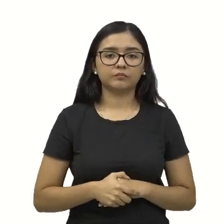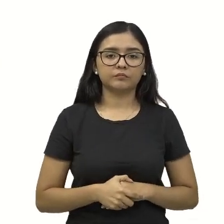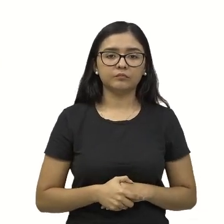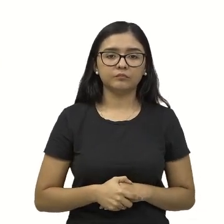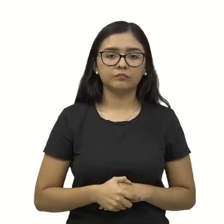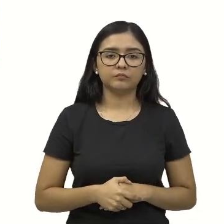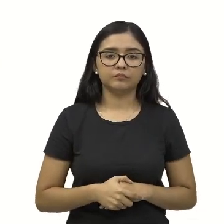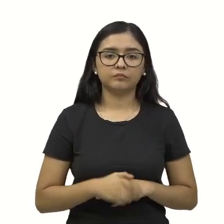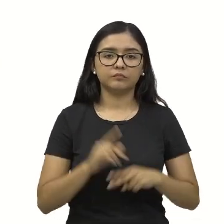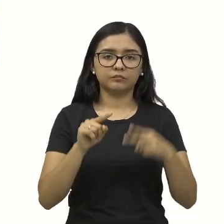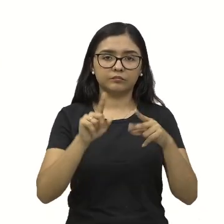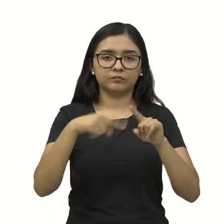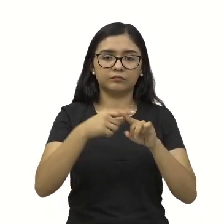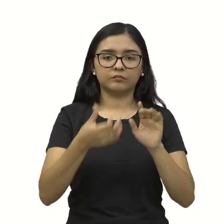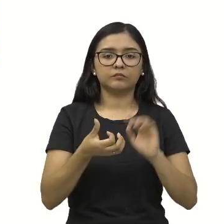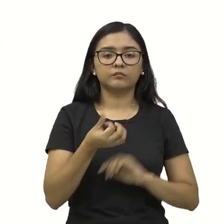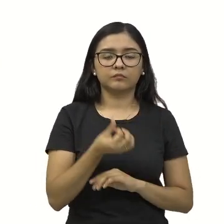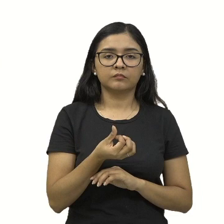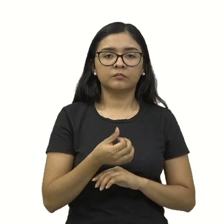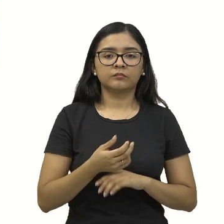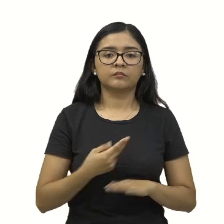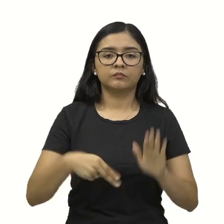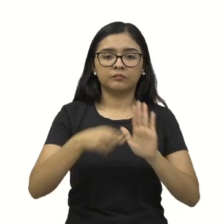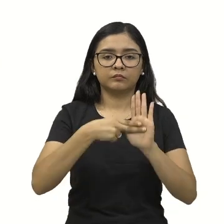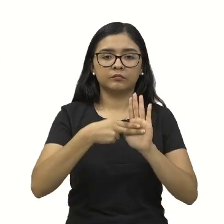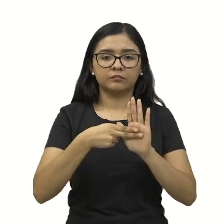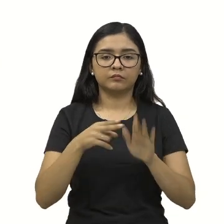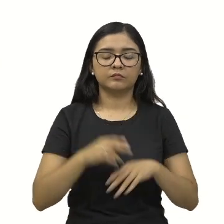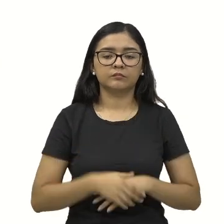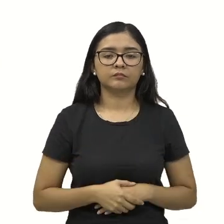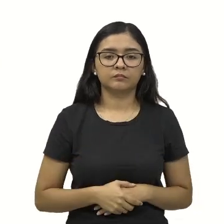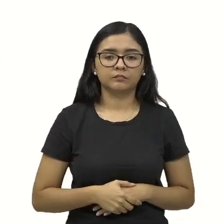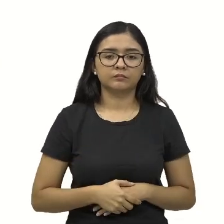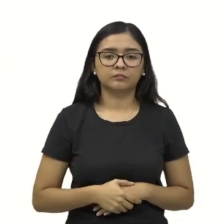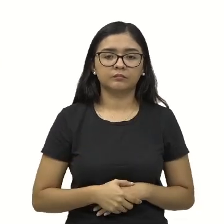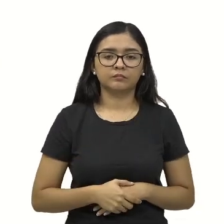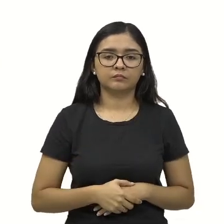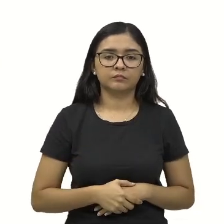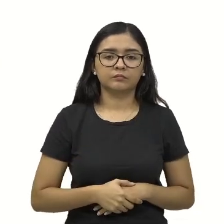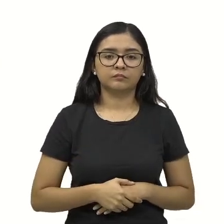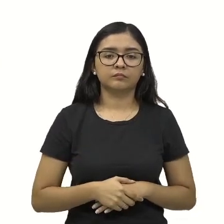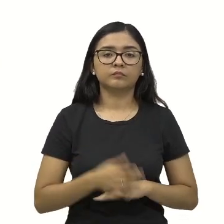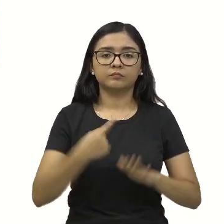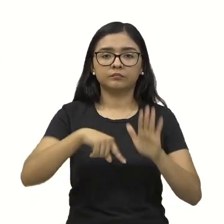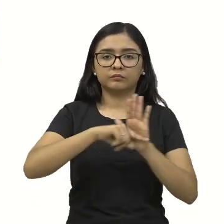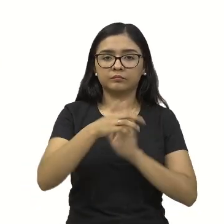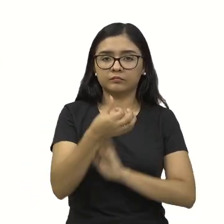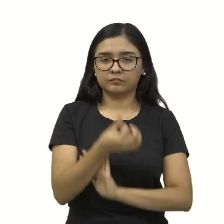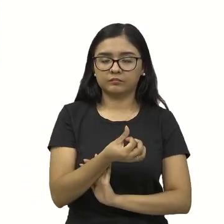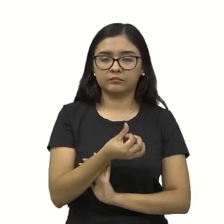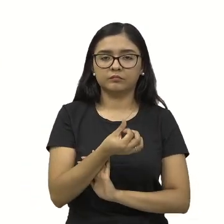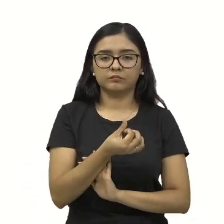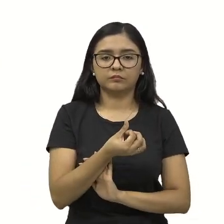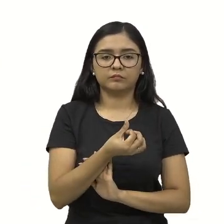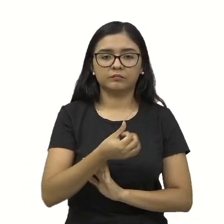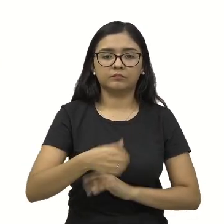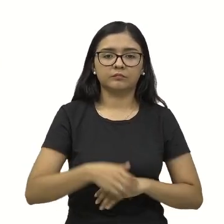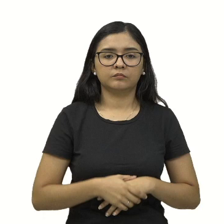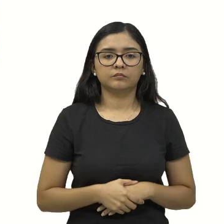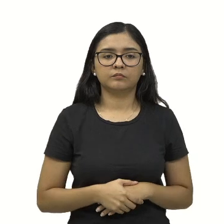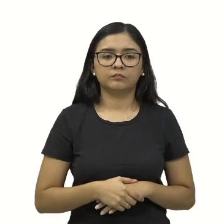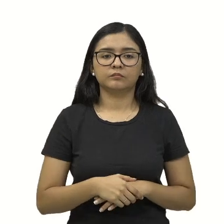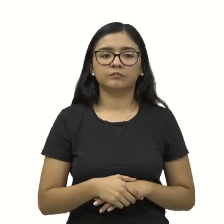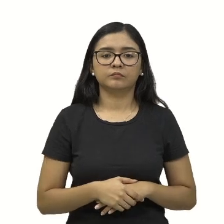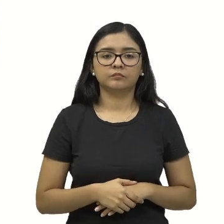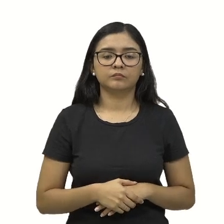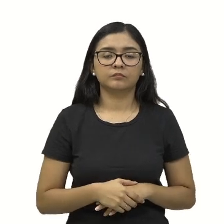2 vezes 6, menos 12. 2 vezes menos 3 vai dar menos 6. E 2